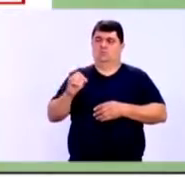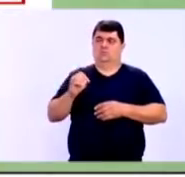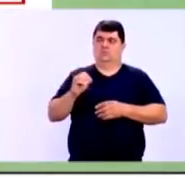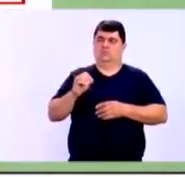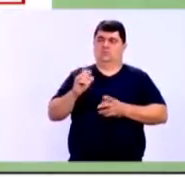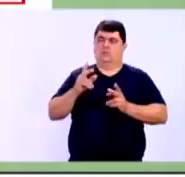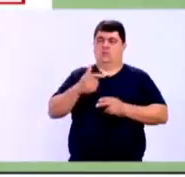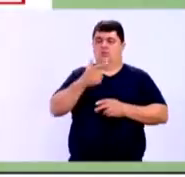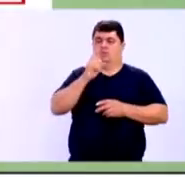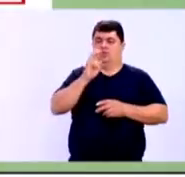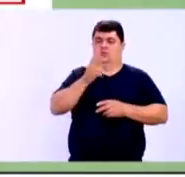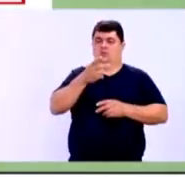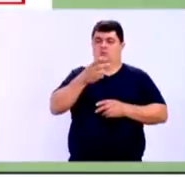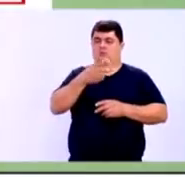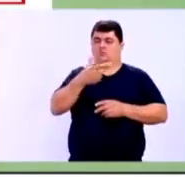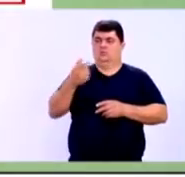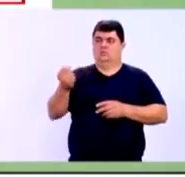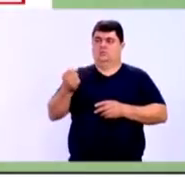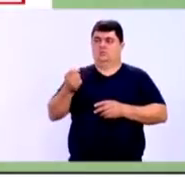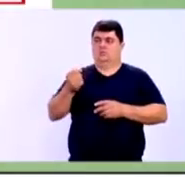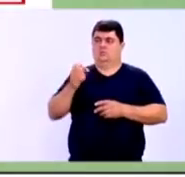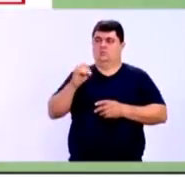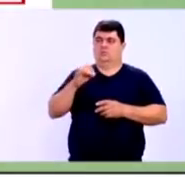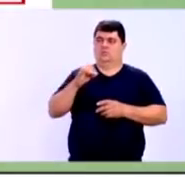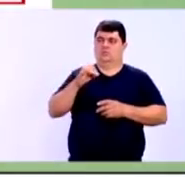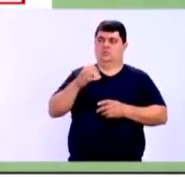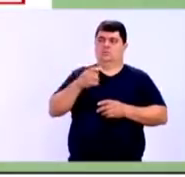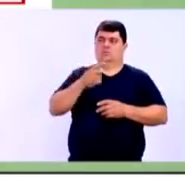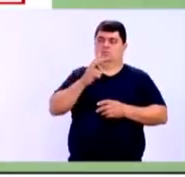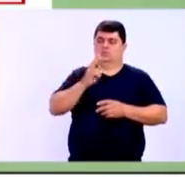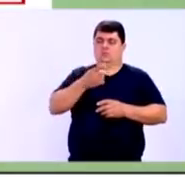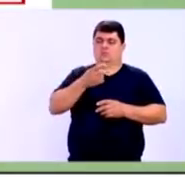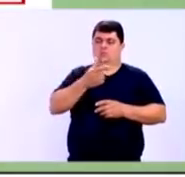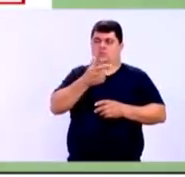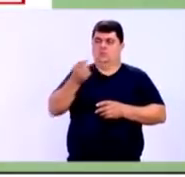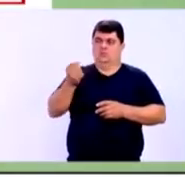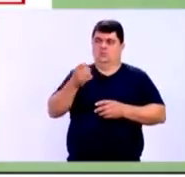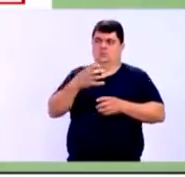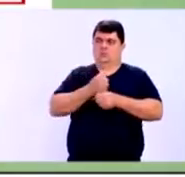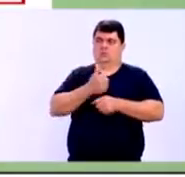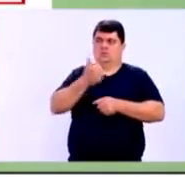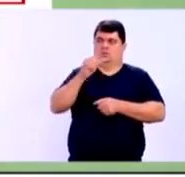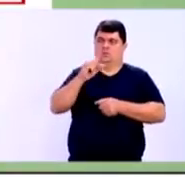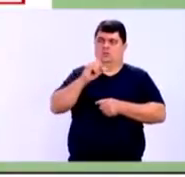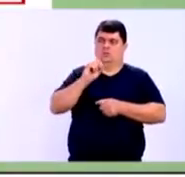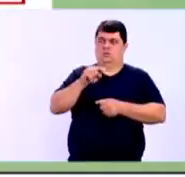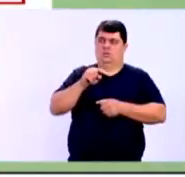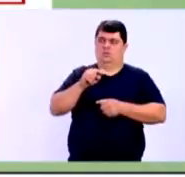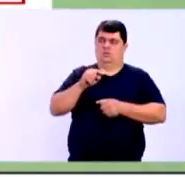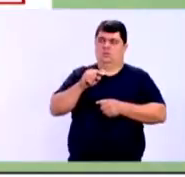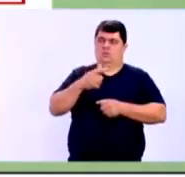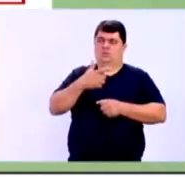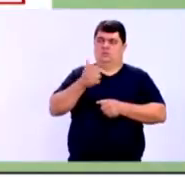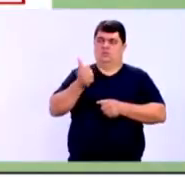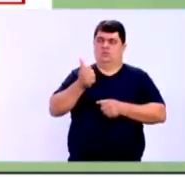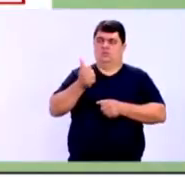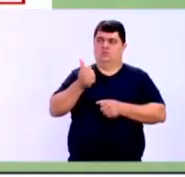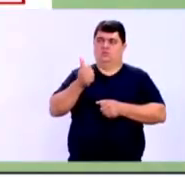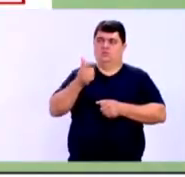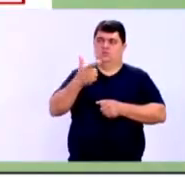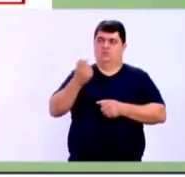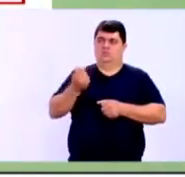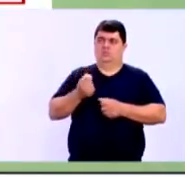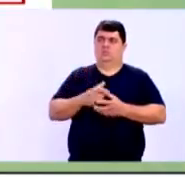total 2.200. Se somarmos esse 2.200 mais 19 mil, 21.200,